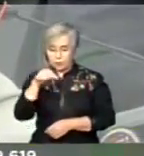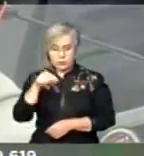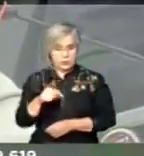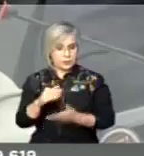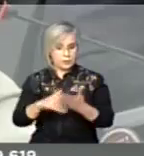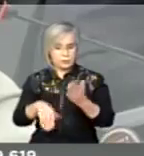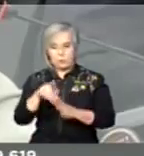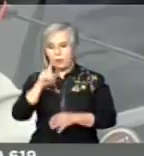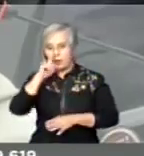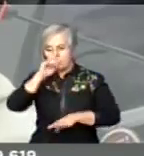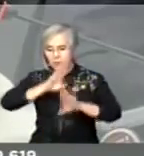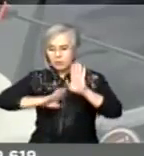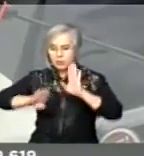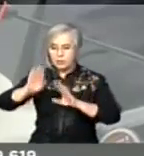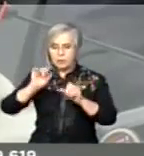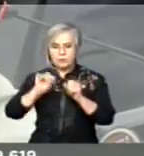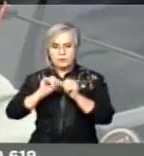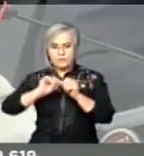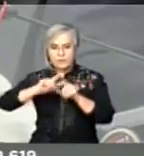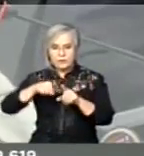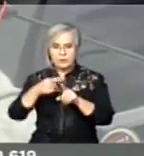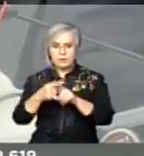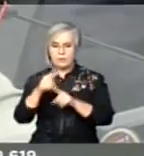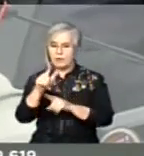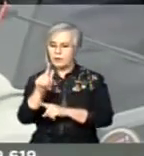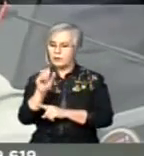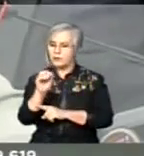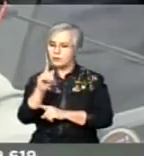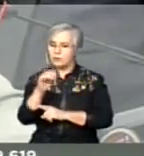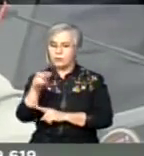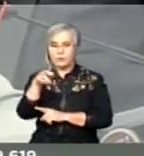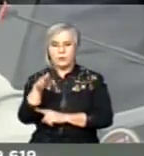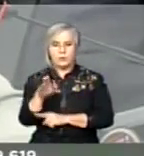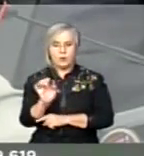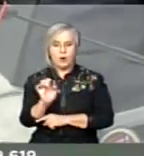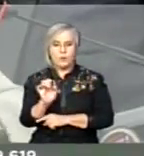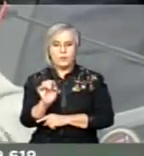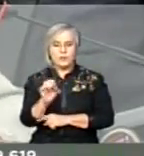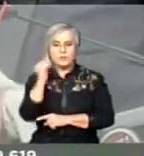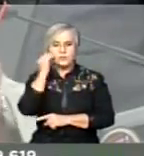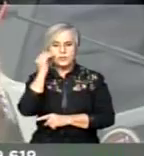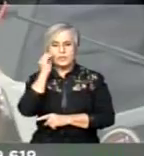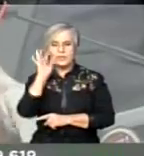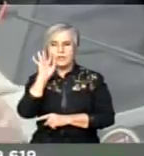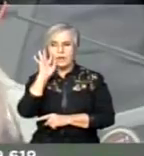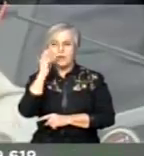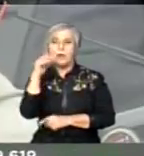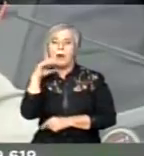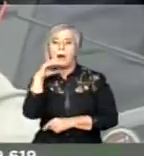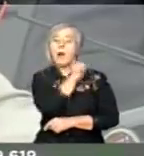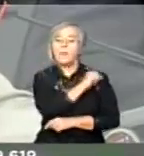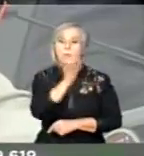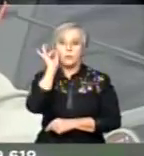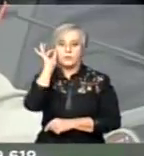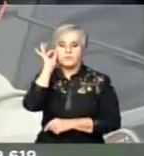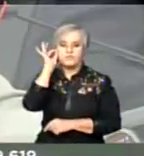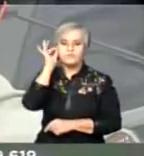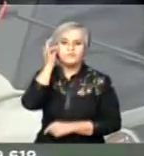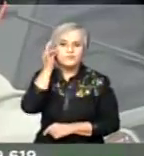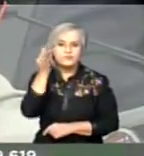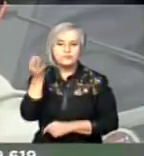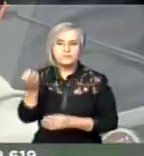de praticar mais um golpe, que é o golpe do imediatismo, o golpe da absolutização